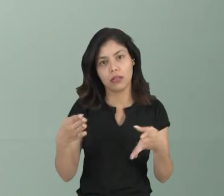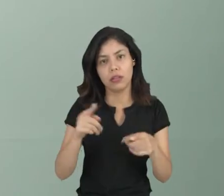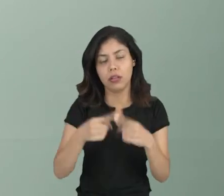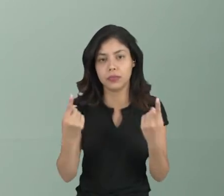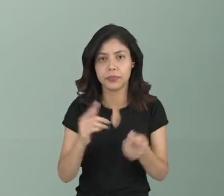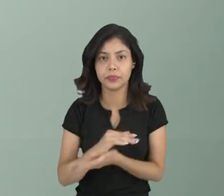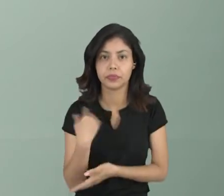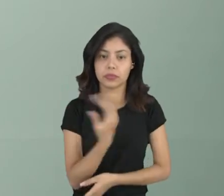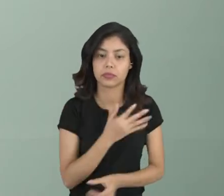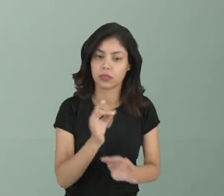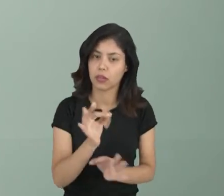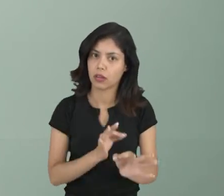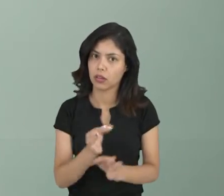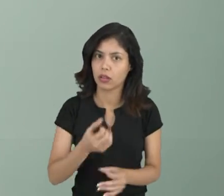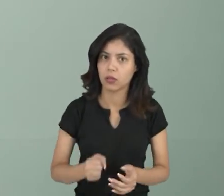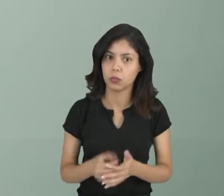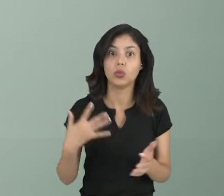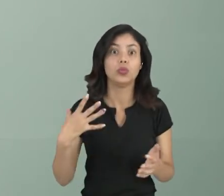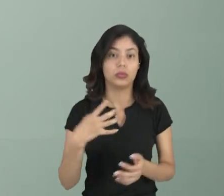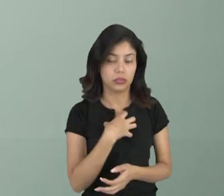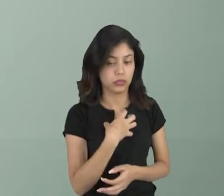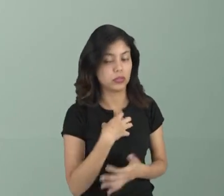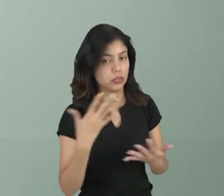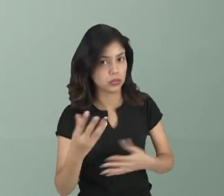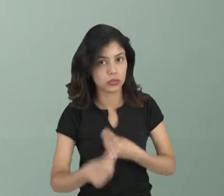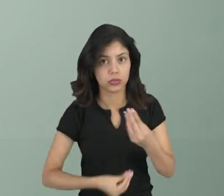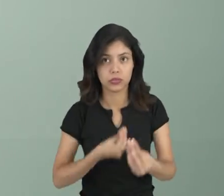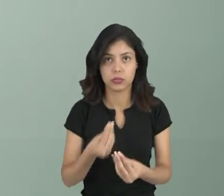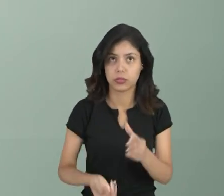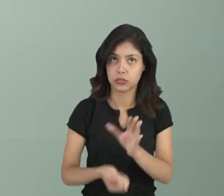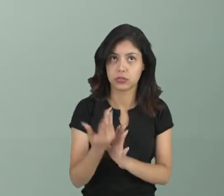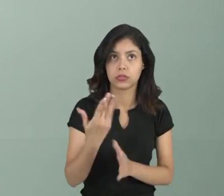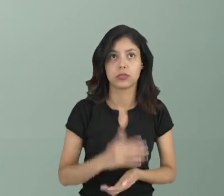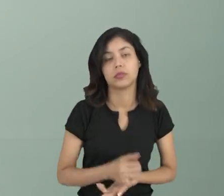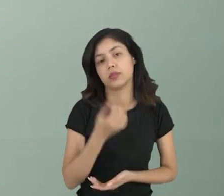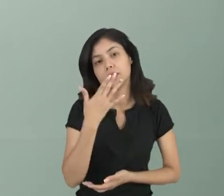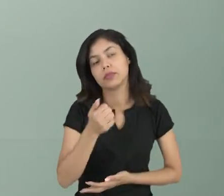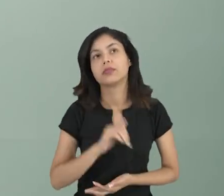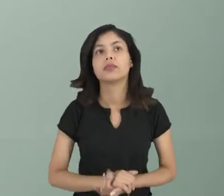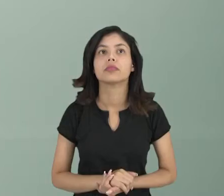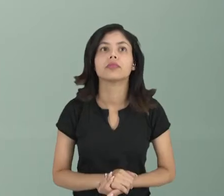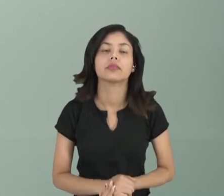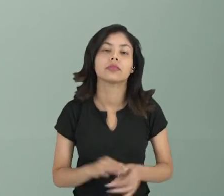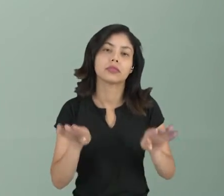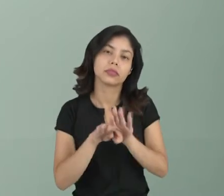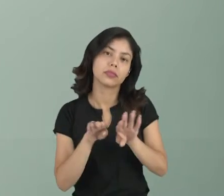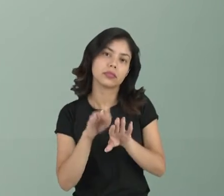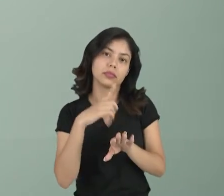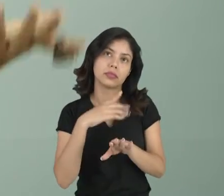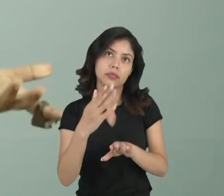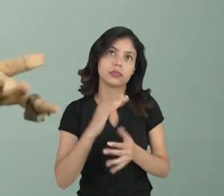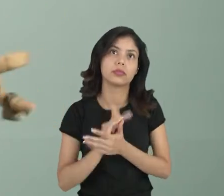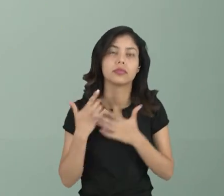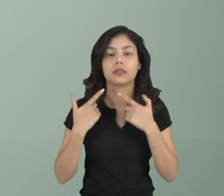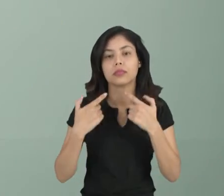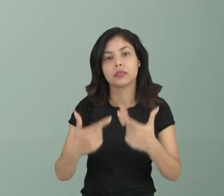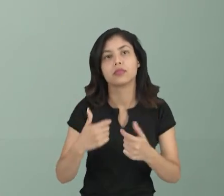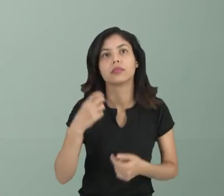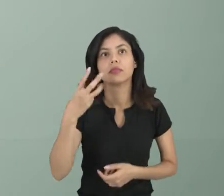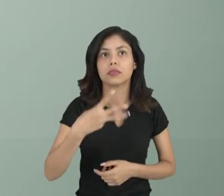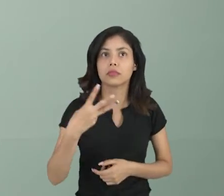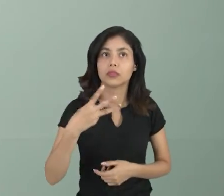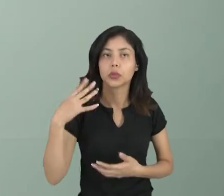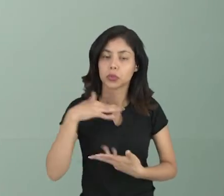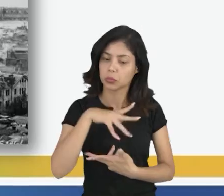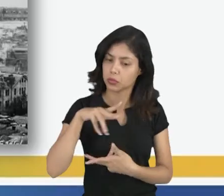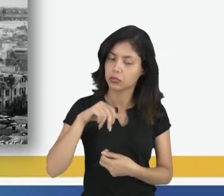essas organizações, elas não têm mais tanto sentido como elas foram criadas, tá bom? E aí a gente tem como essas guerras no terceiro mundo, como